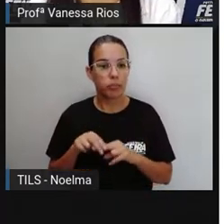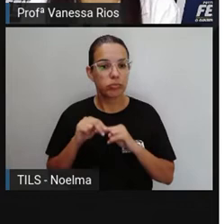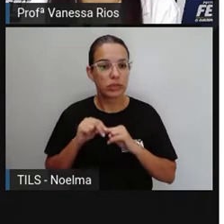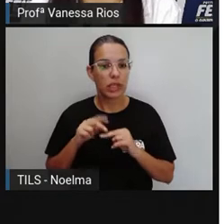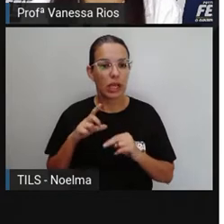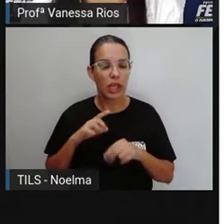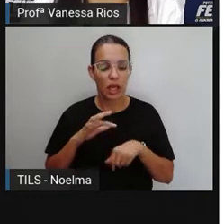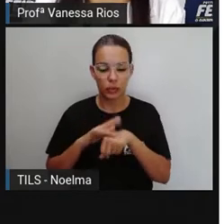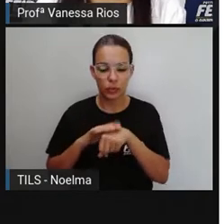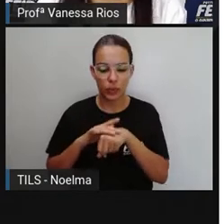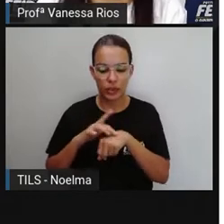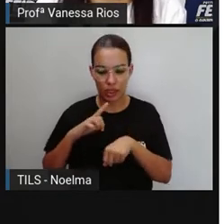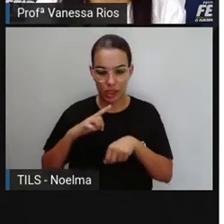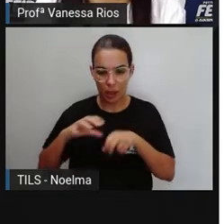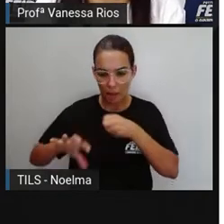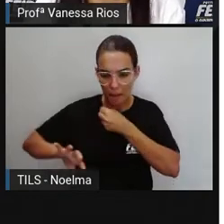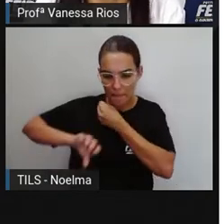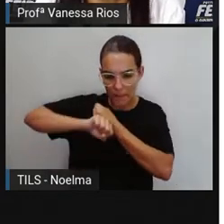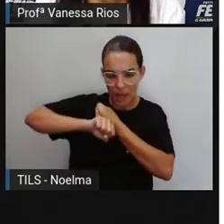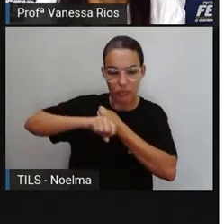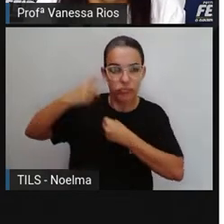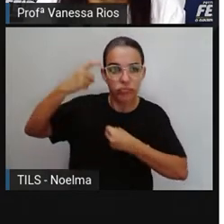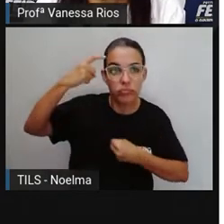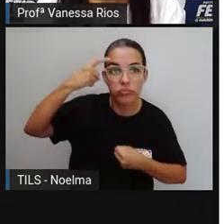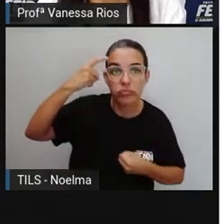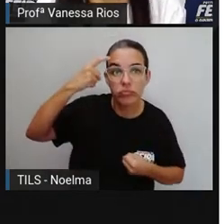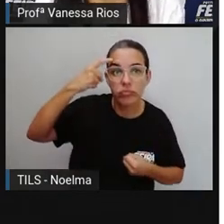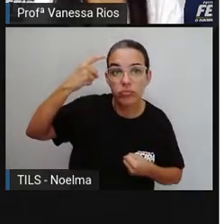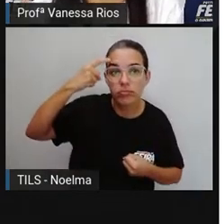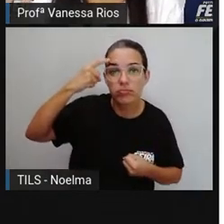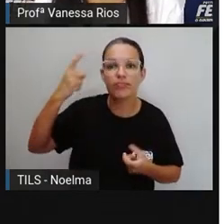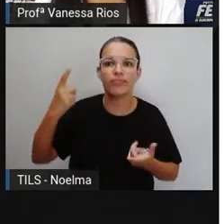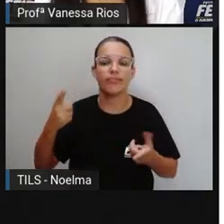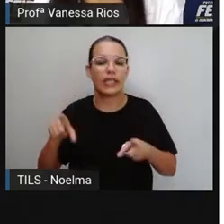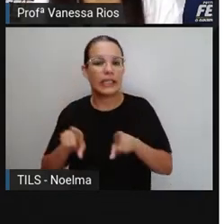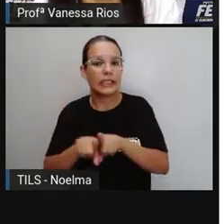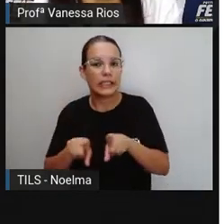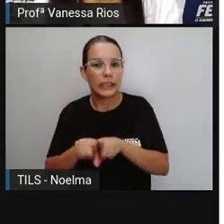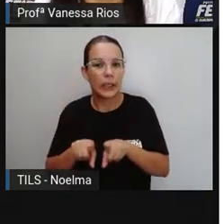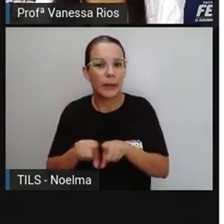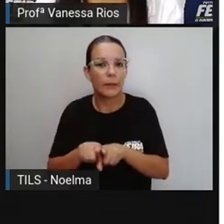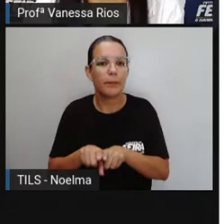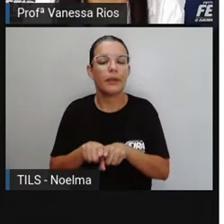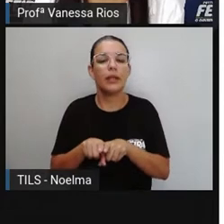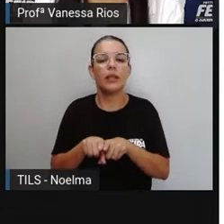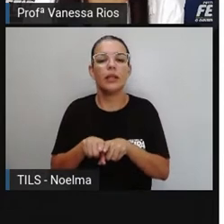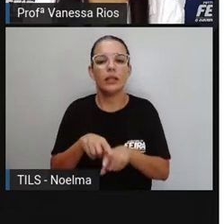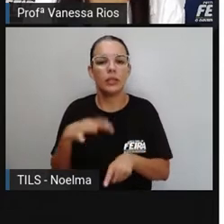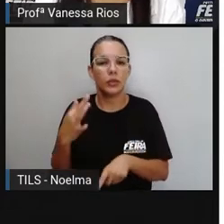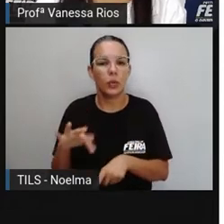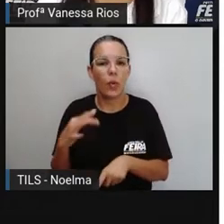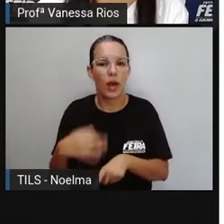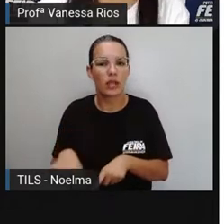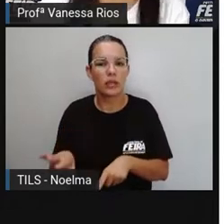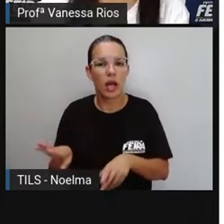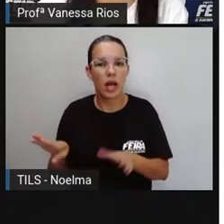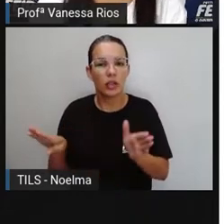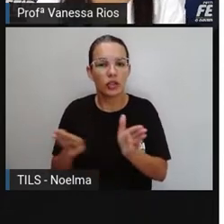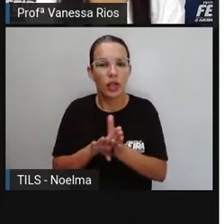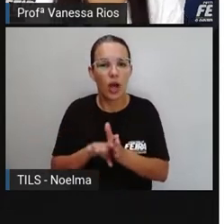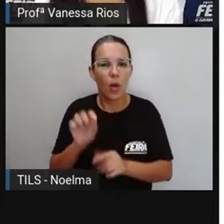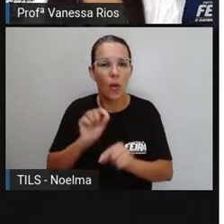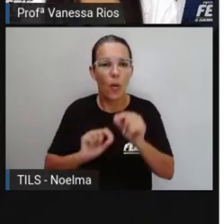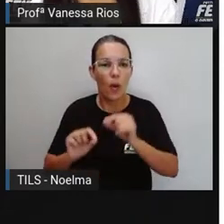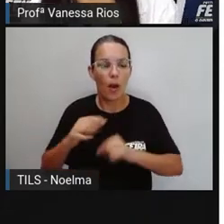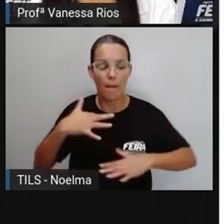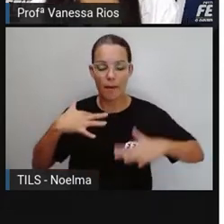doenças que atingem o sistema neurológico, né? Atingem aí o cérebro, doenças que atingem também a